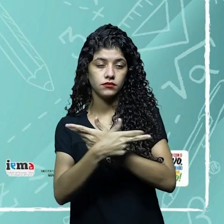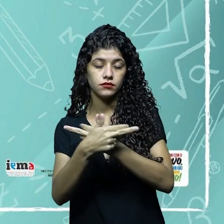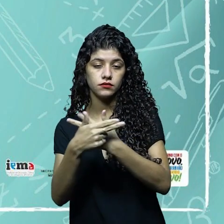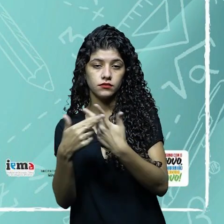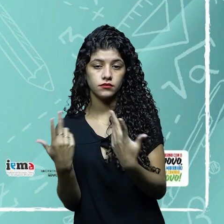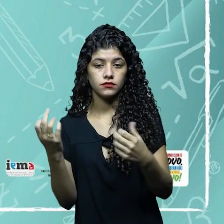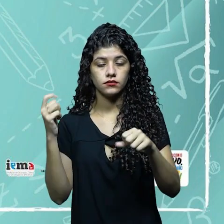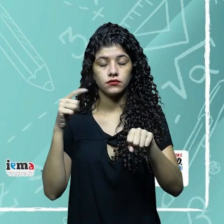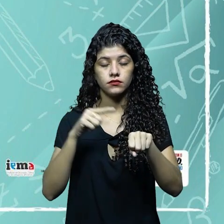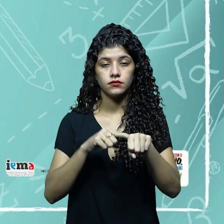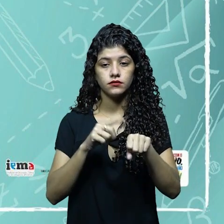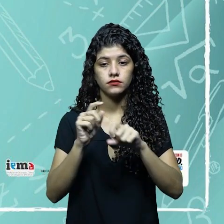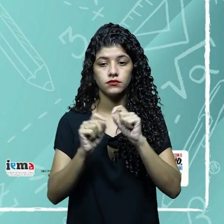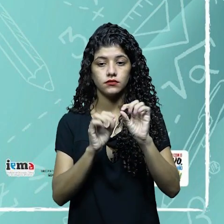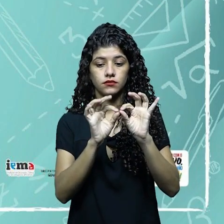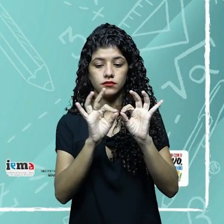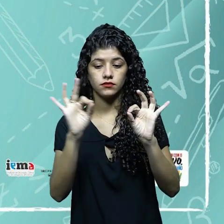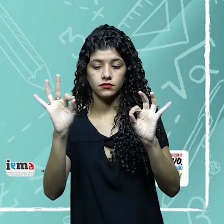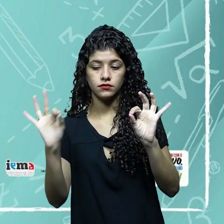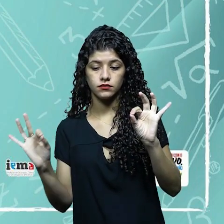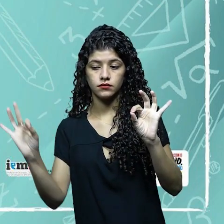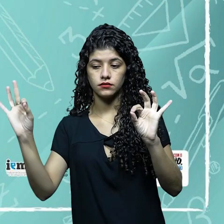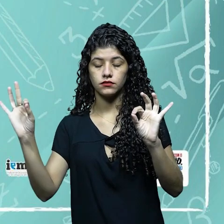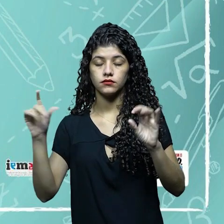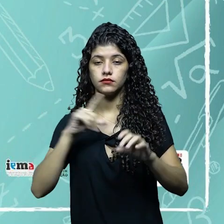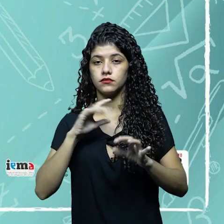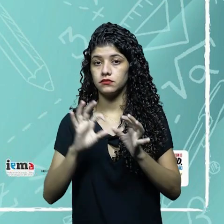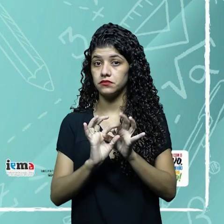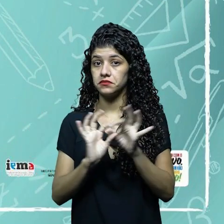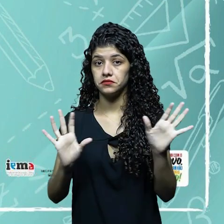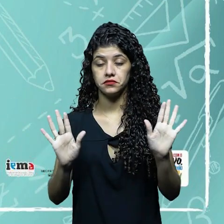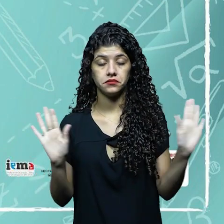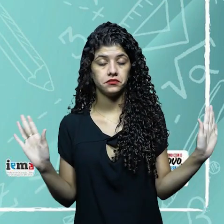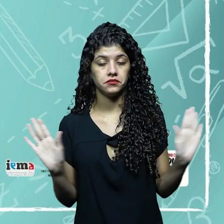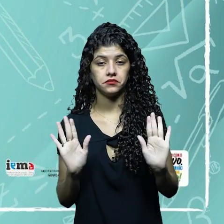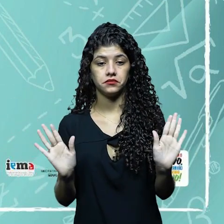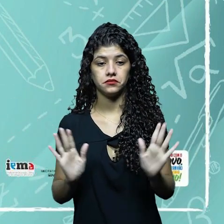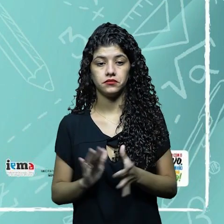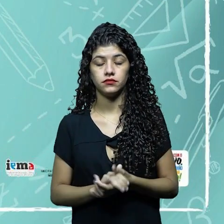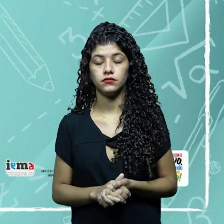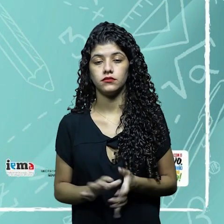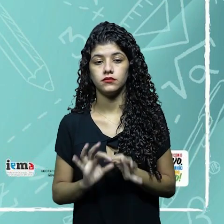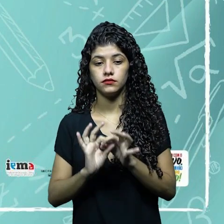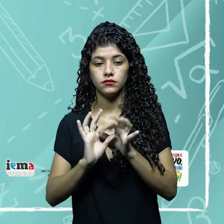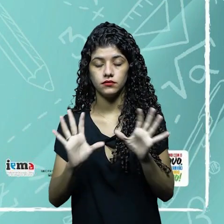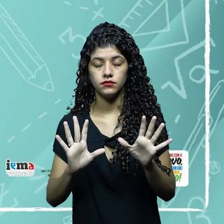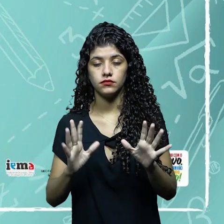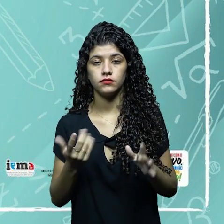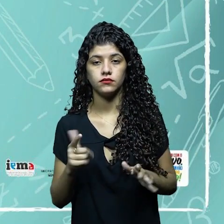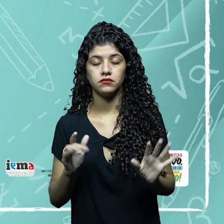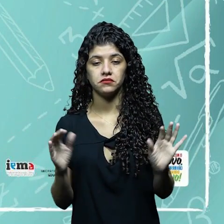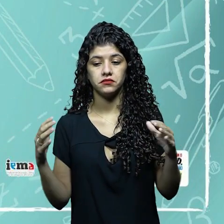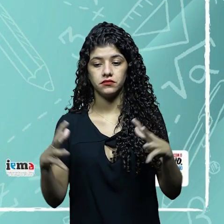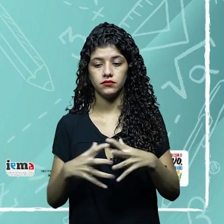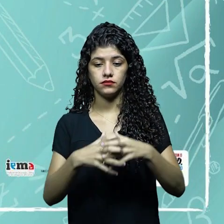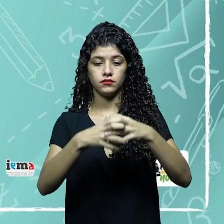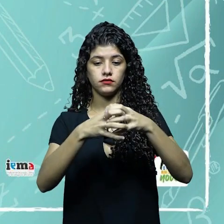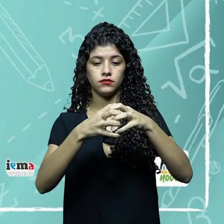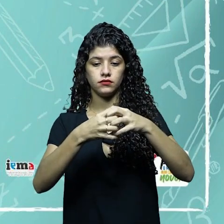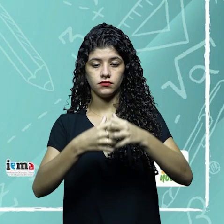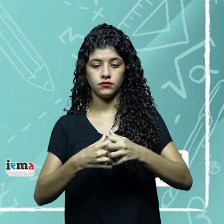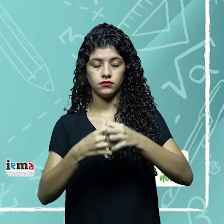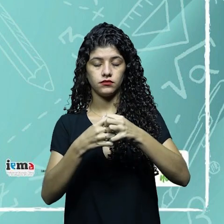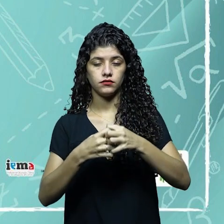vários pontos, mas todos esses pontos, eles são independentes uns dos outros, tá? Eles não têm